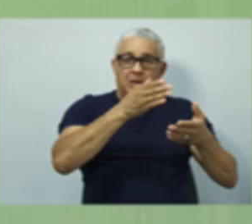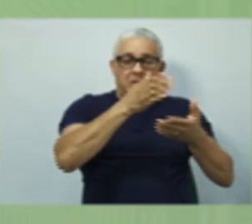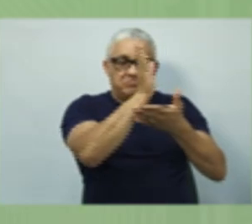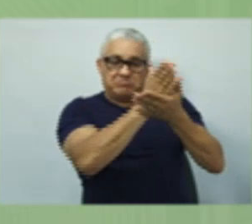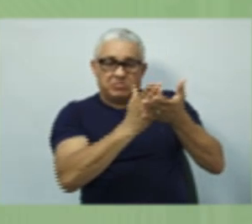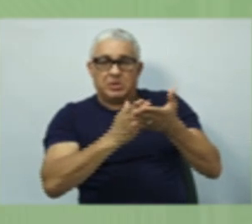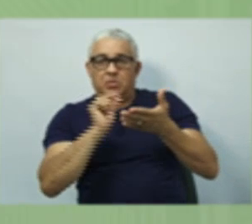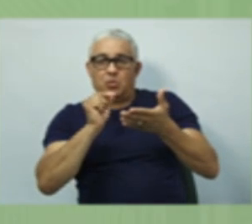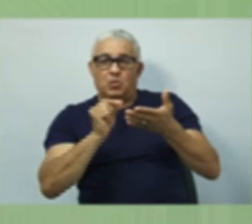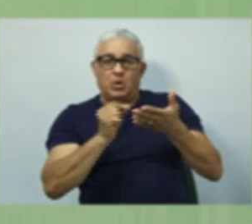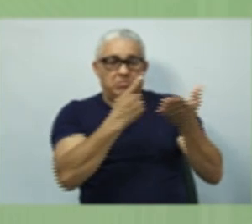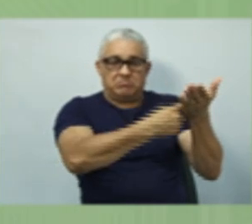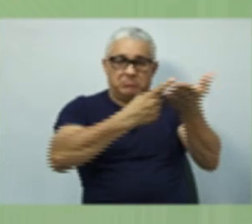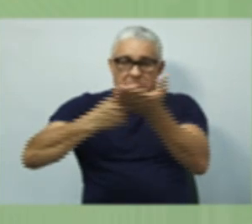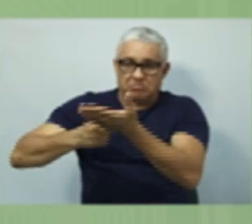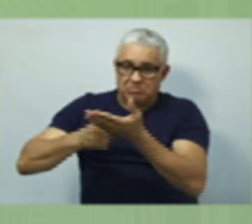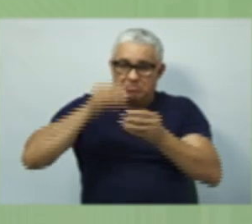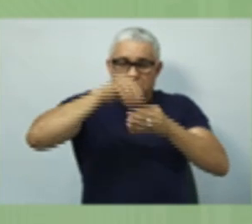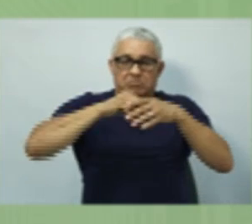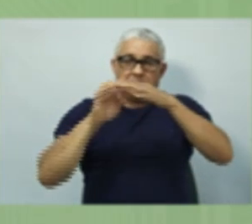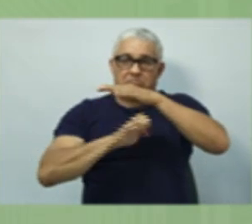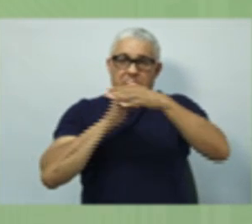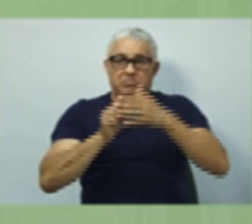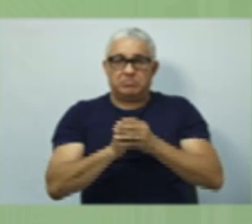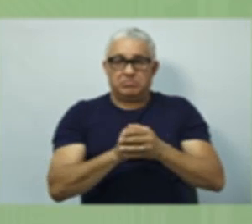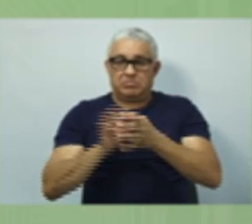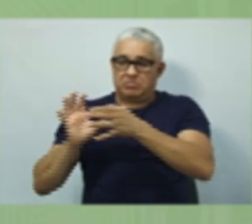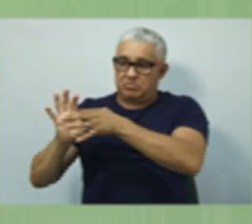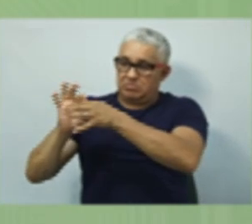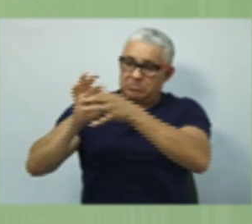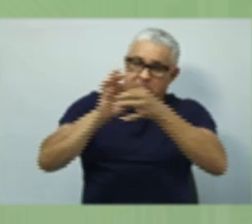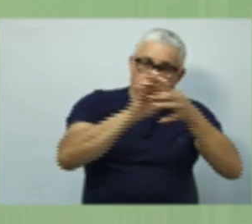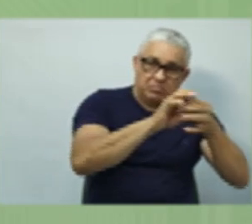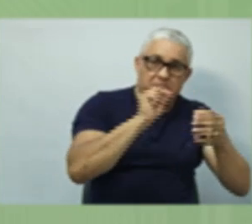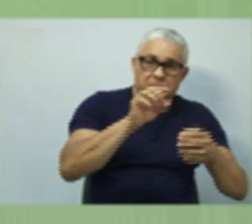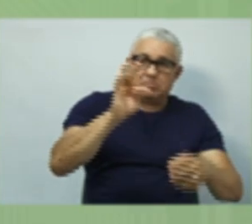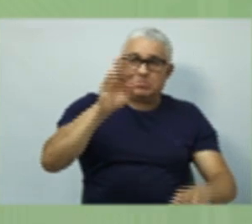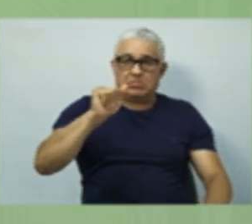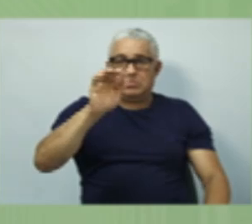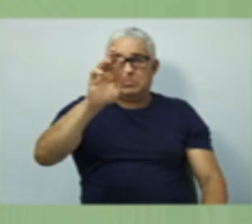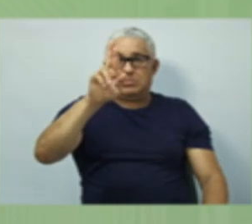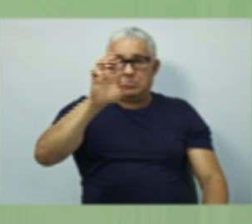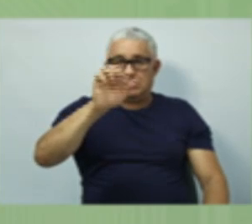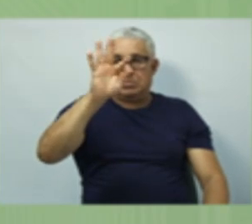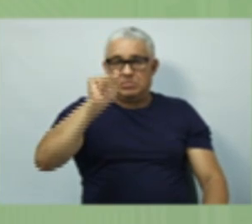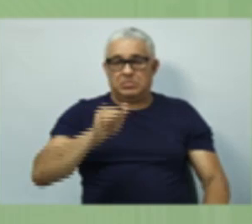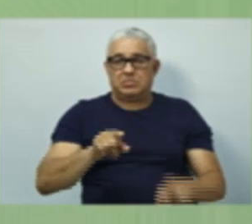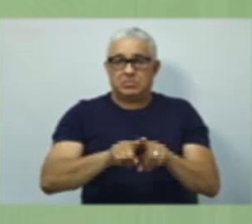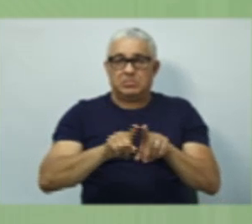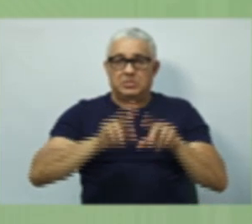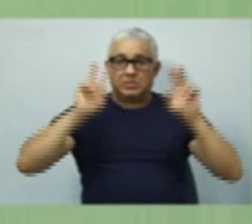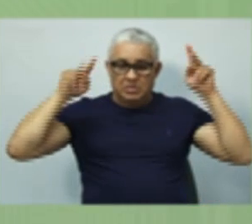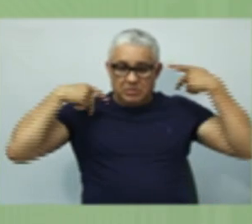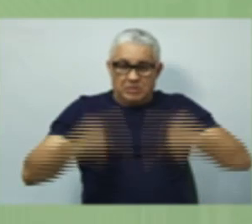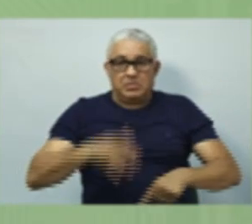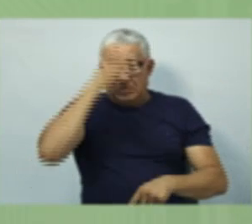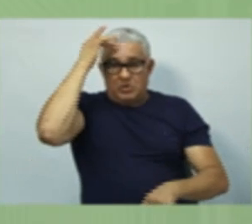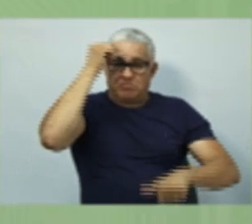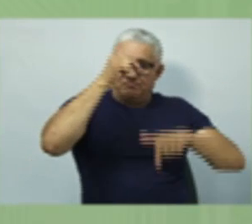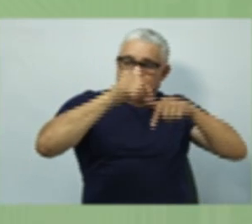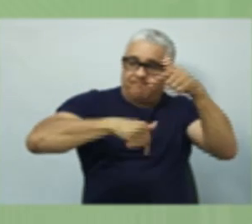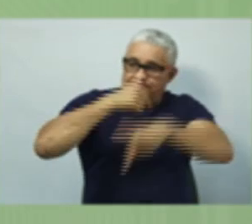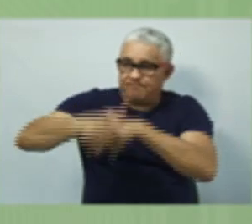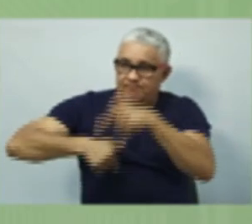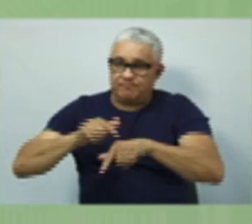são tarefas dentro de uma organização? É o conjunto de elementos que requer o esforço humano para um determinado fim. E aí a gente